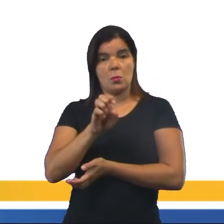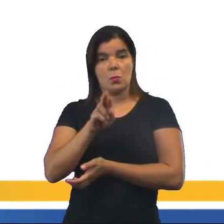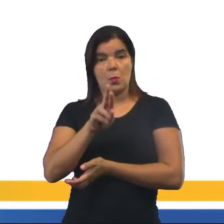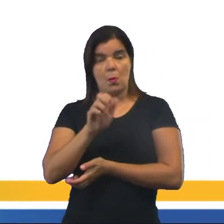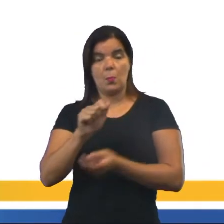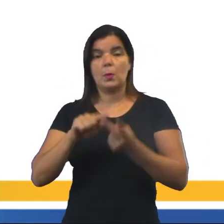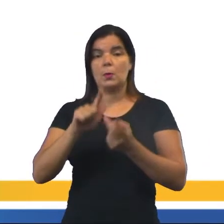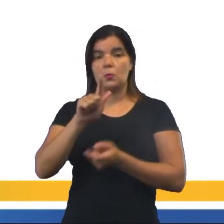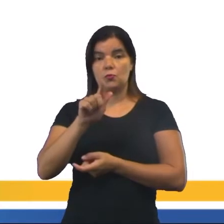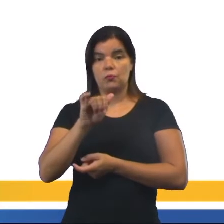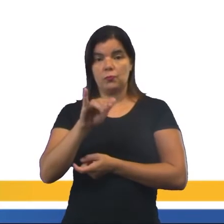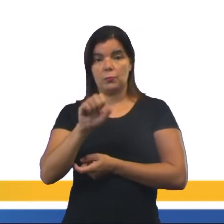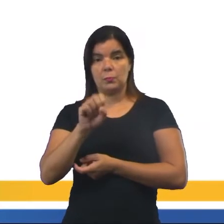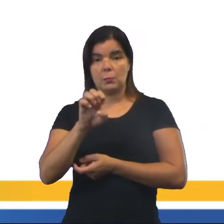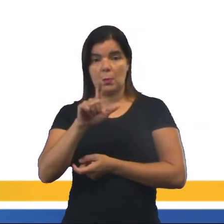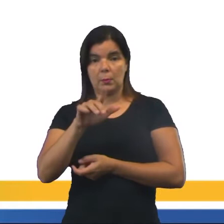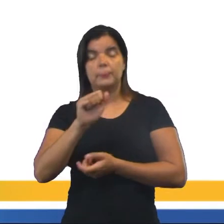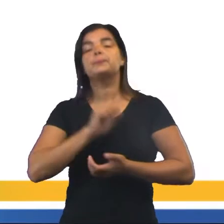Gisele Carino.